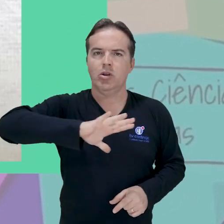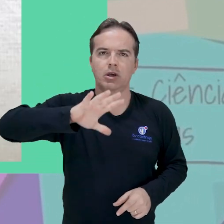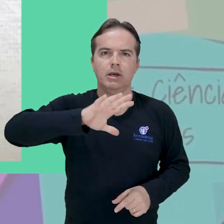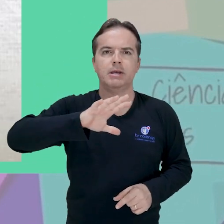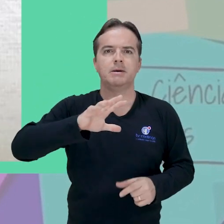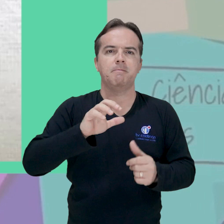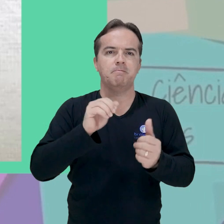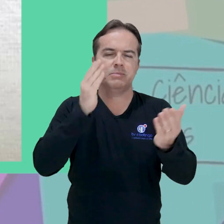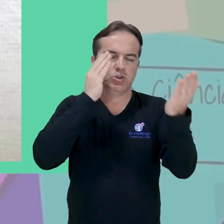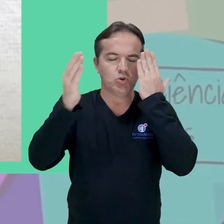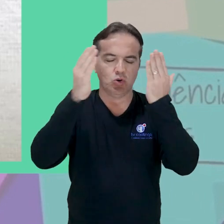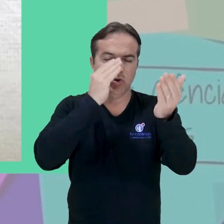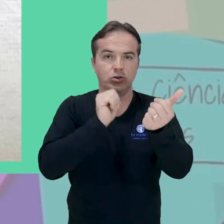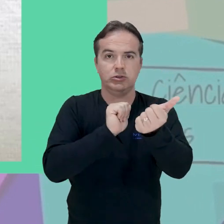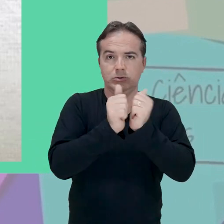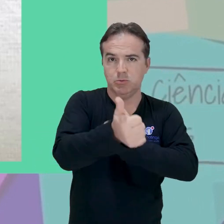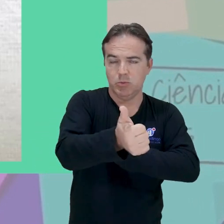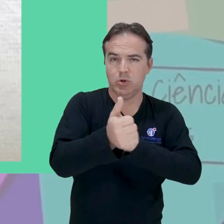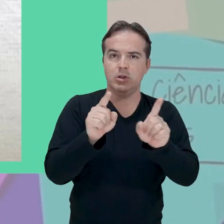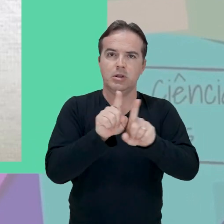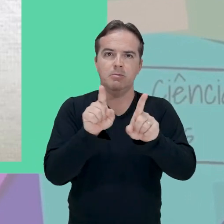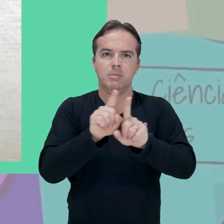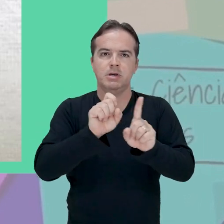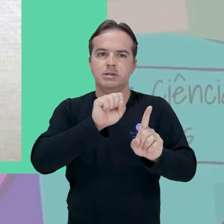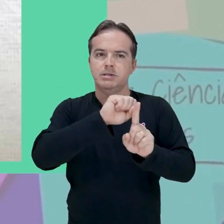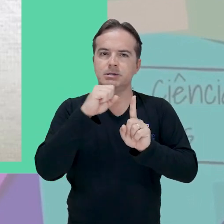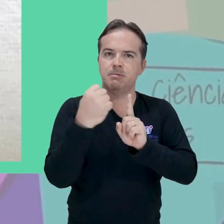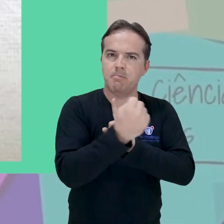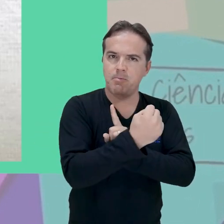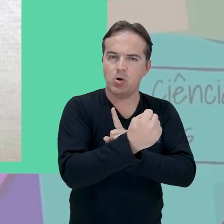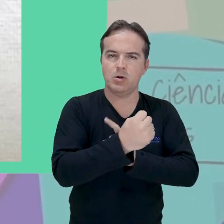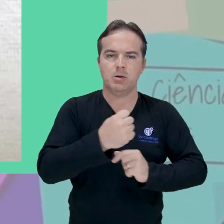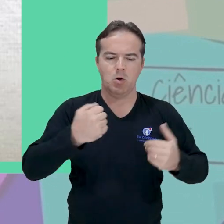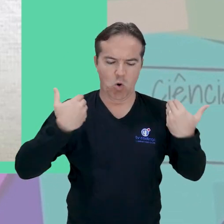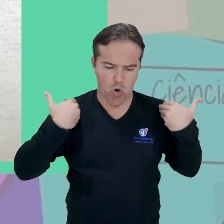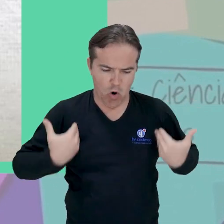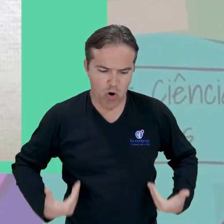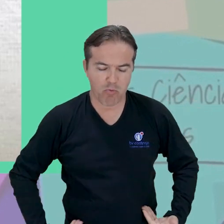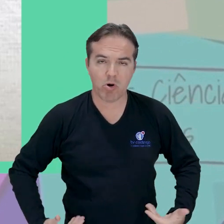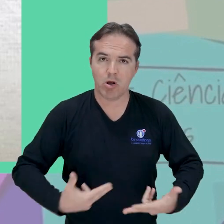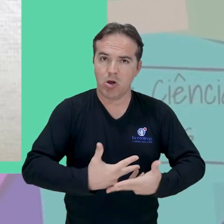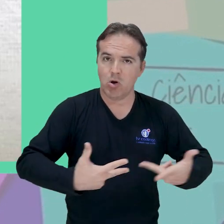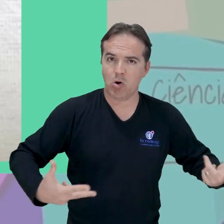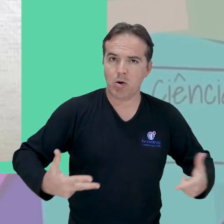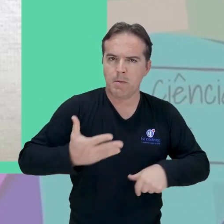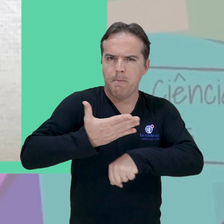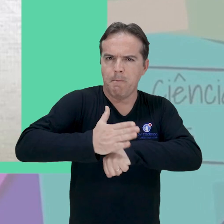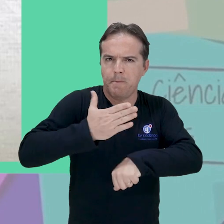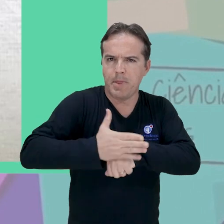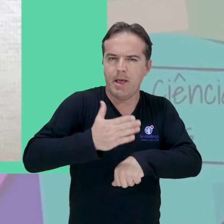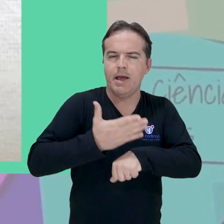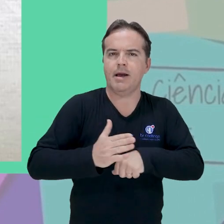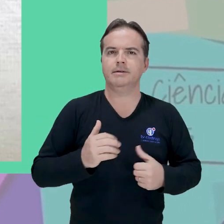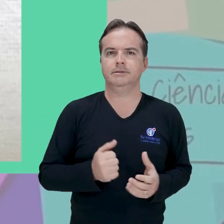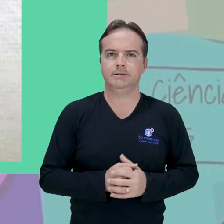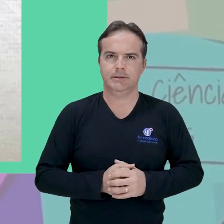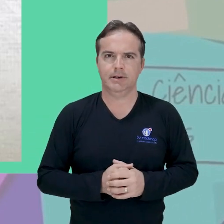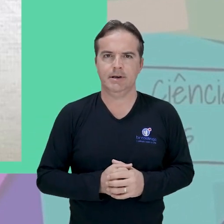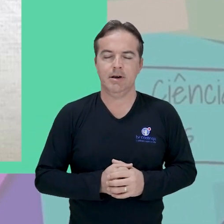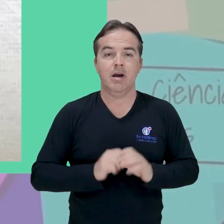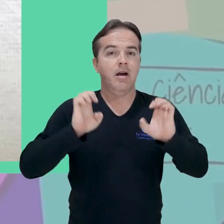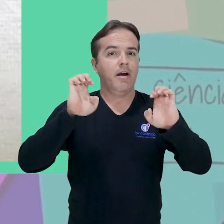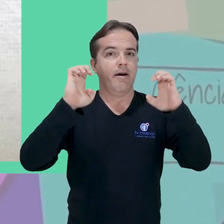para o primeiro simpósio práticas corporais e fenomenologia o evento vai ser